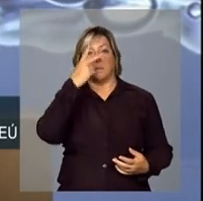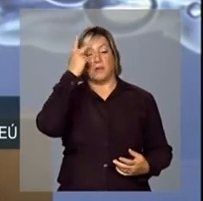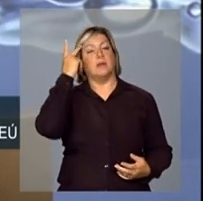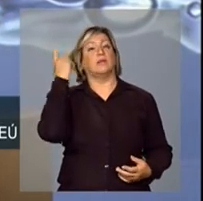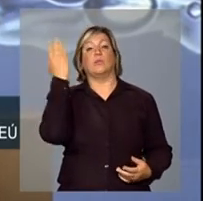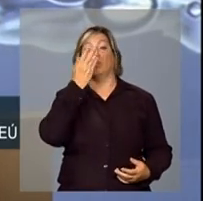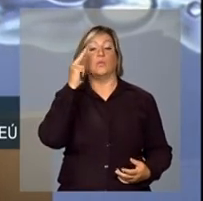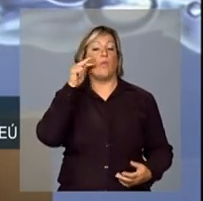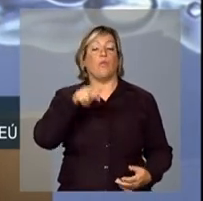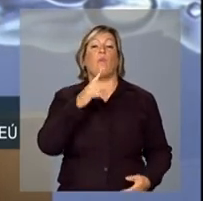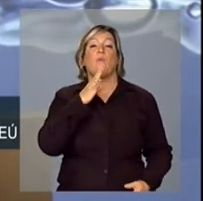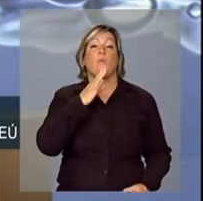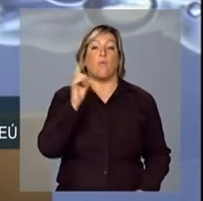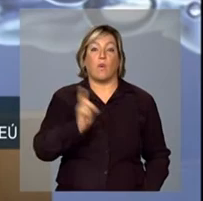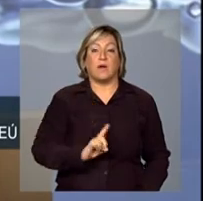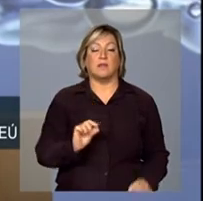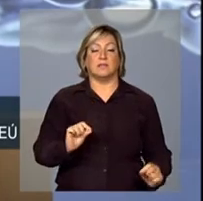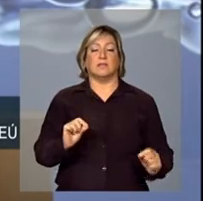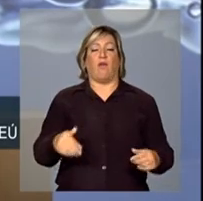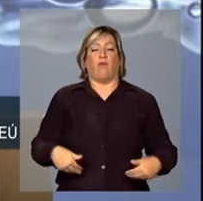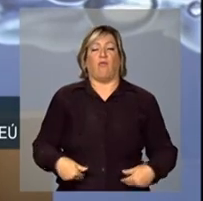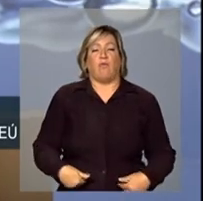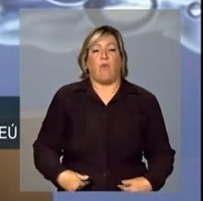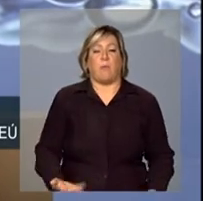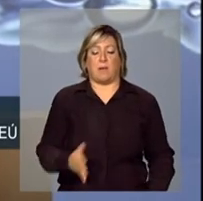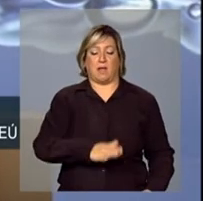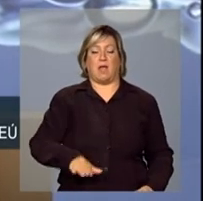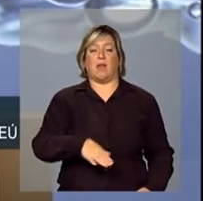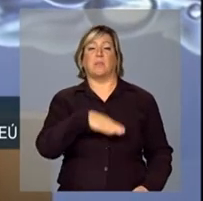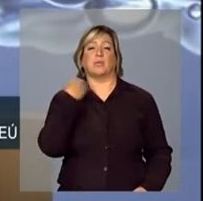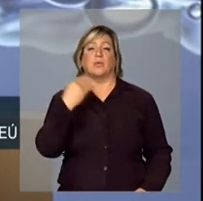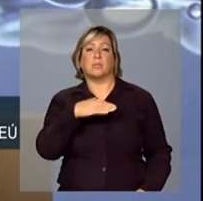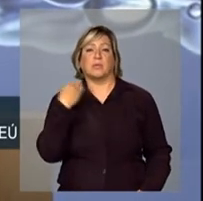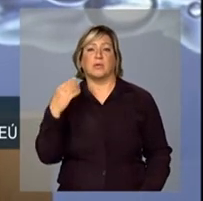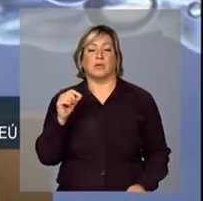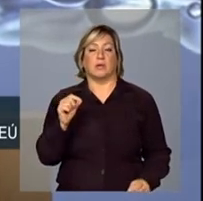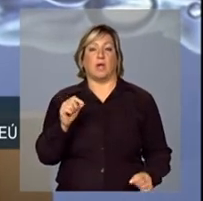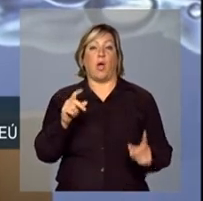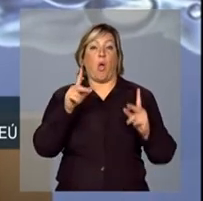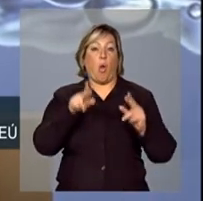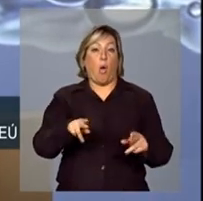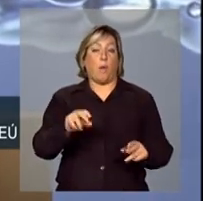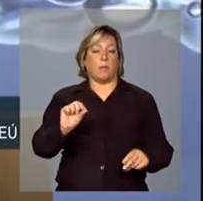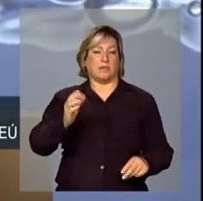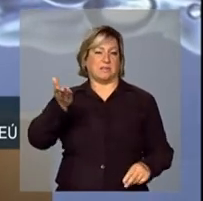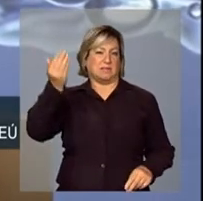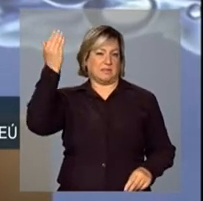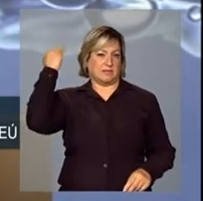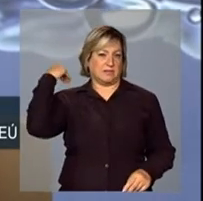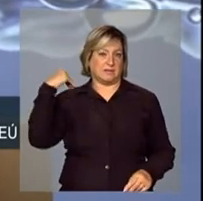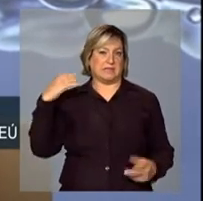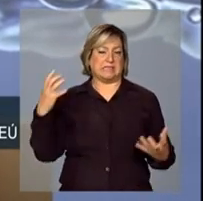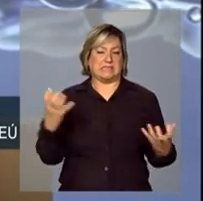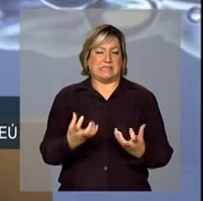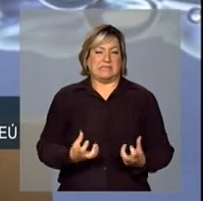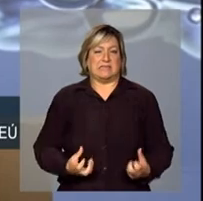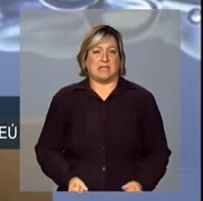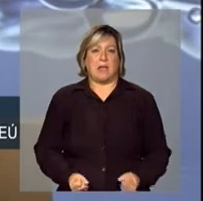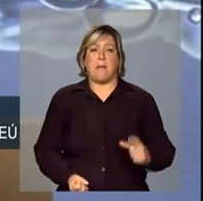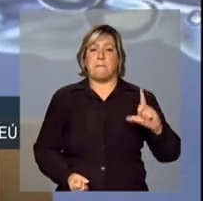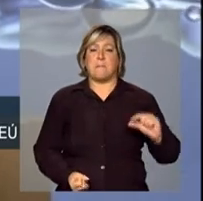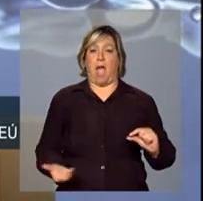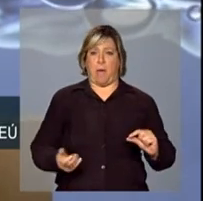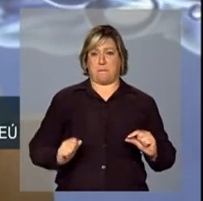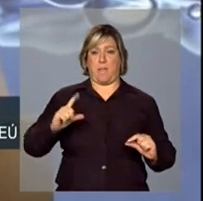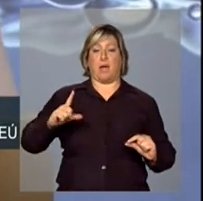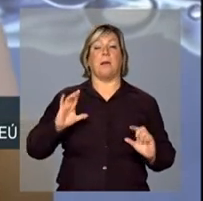fome, da morte das crianças, como se via nas últimas secas menores como essa. Não se